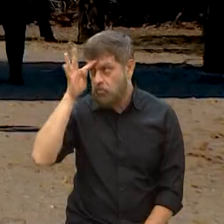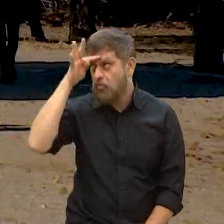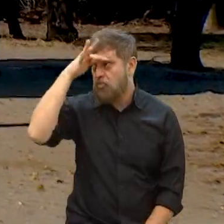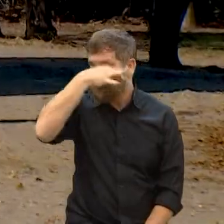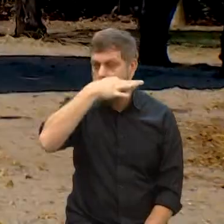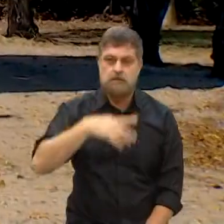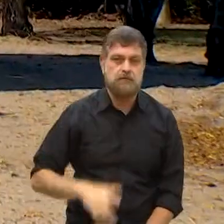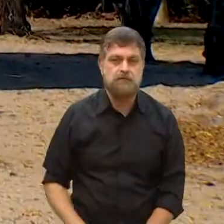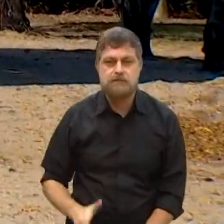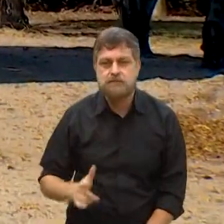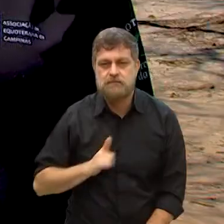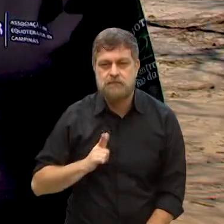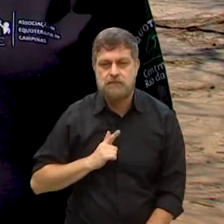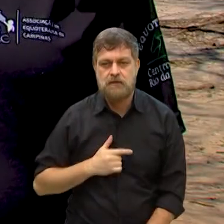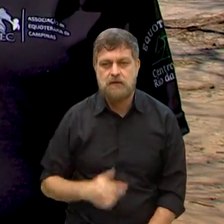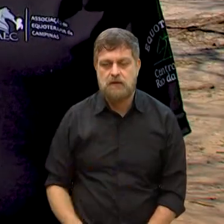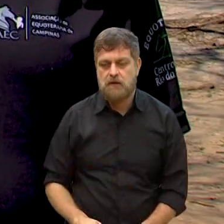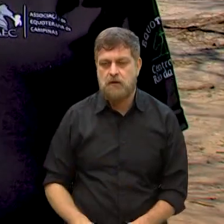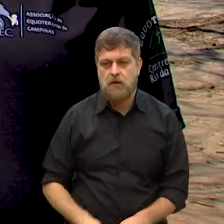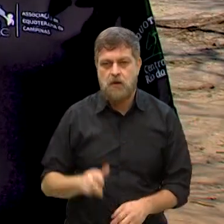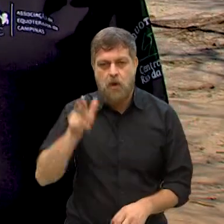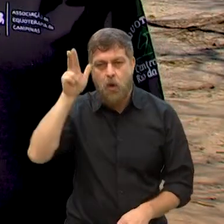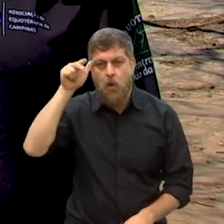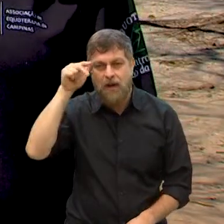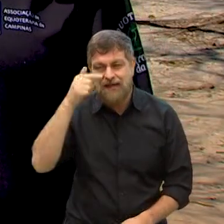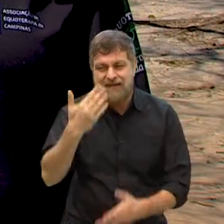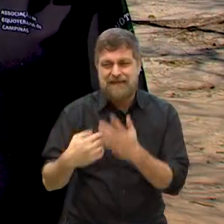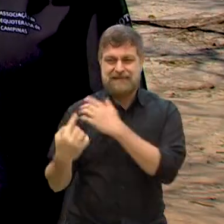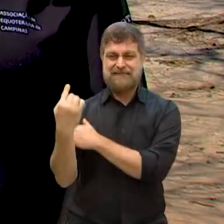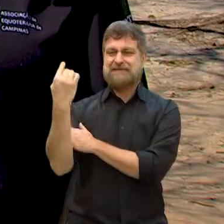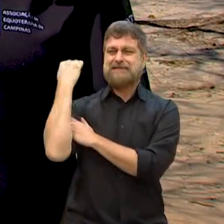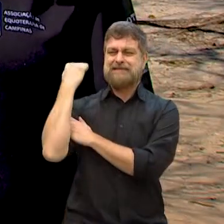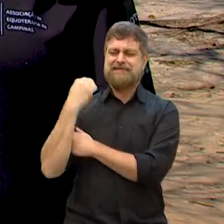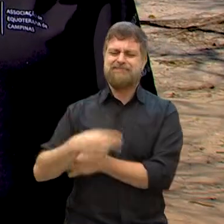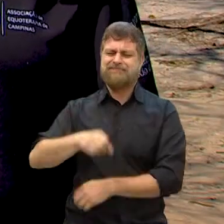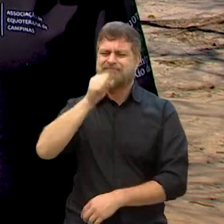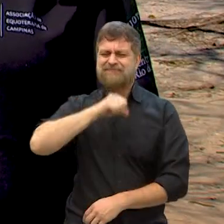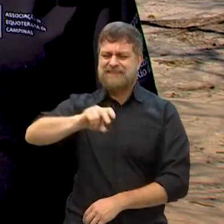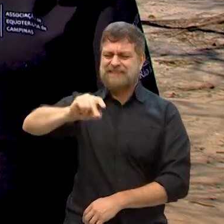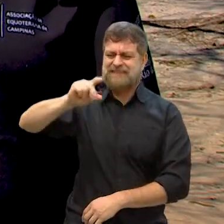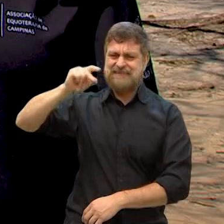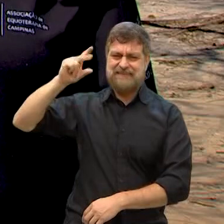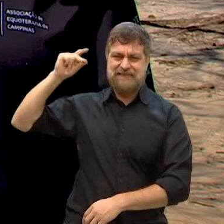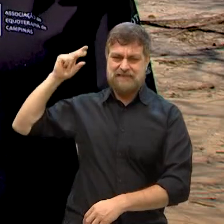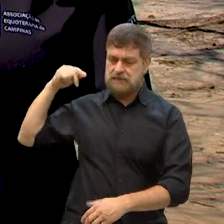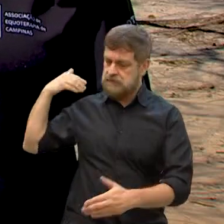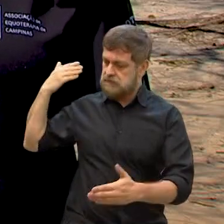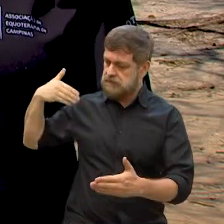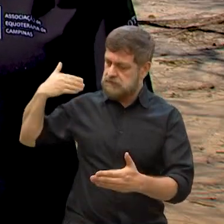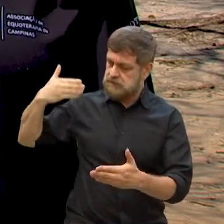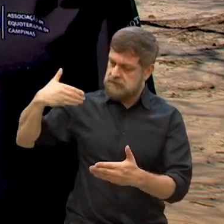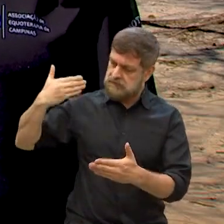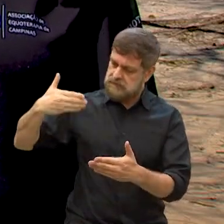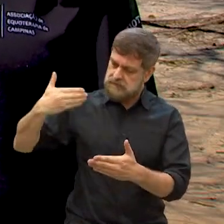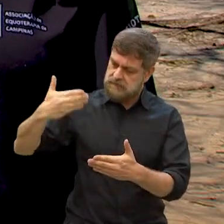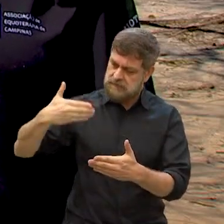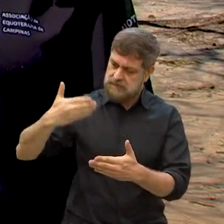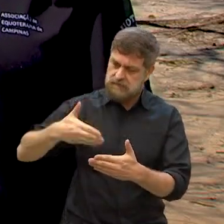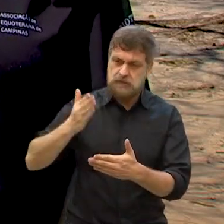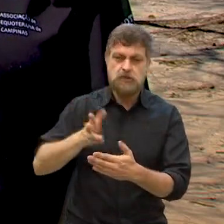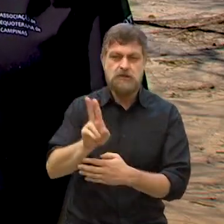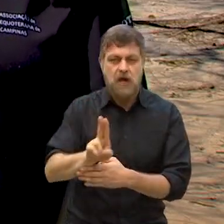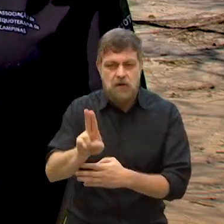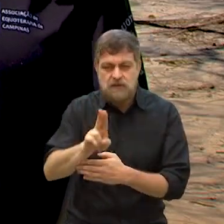de concentração, por exemplo. A descoberta da função do cavalo vem desde a época de Hipócrates e foi passando por